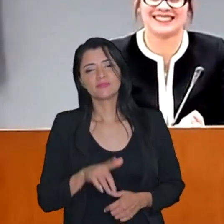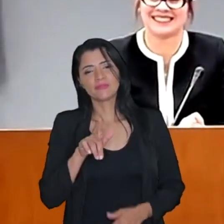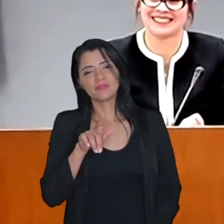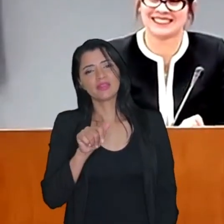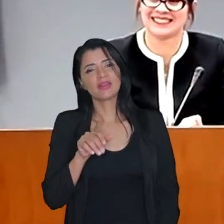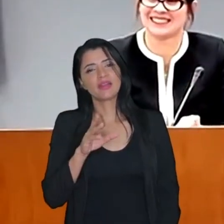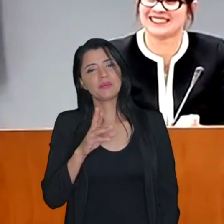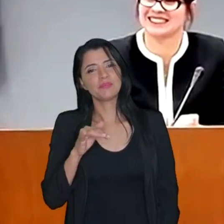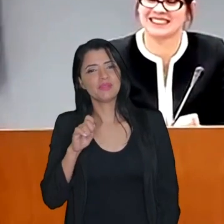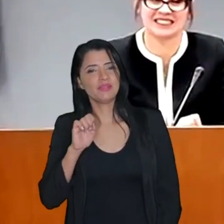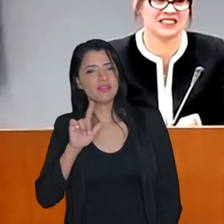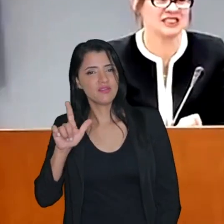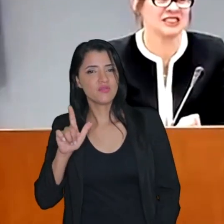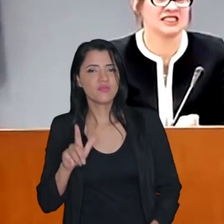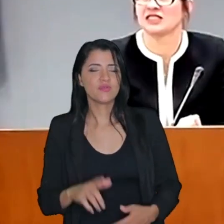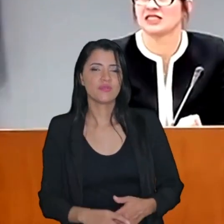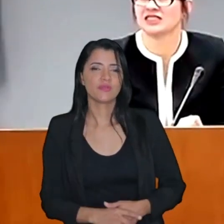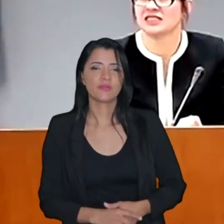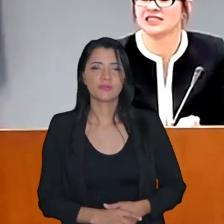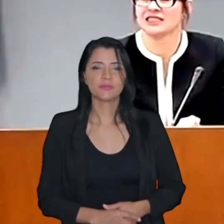Gabriel? Bom